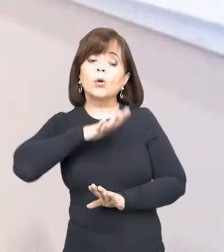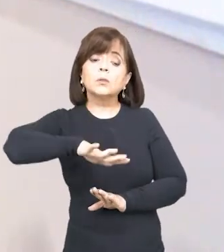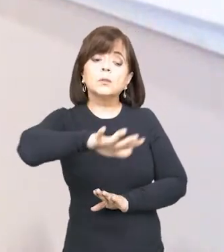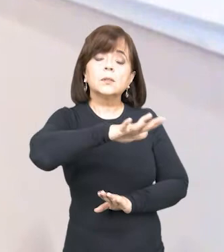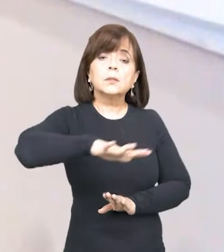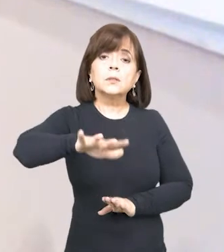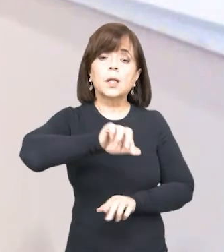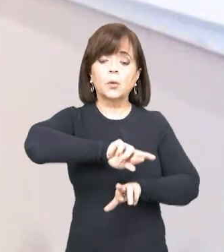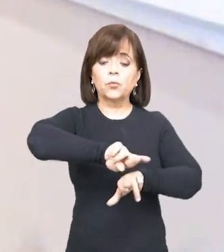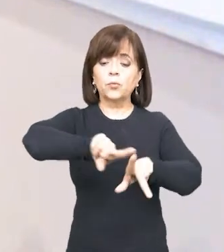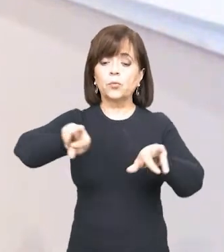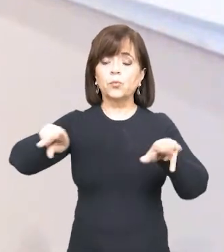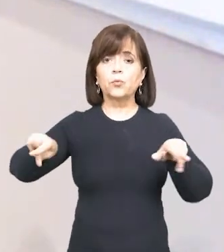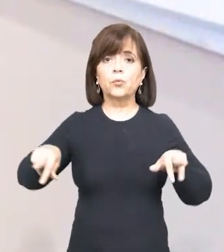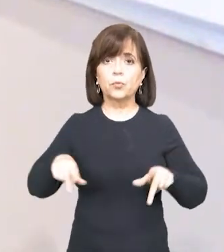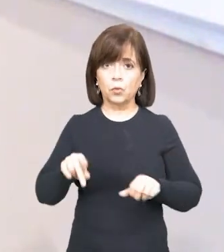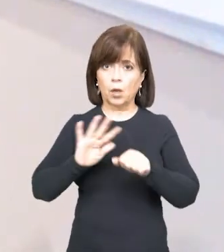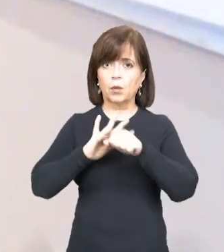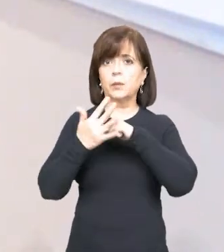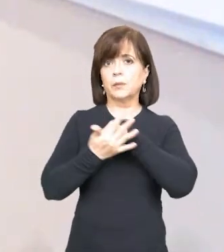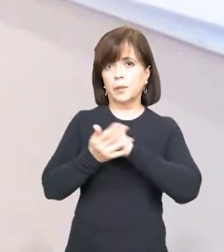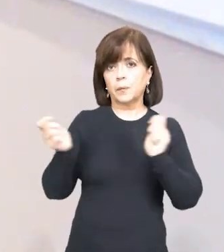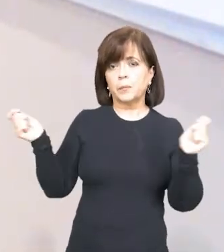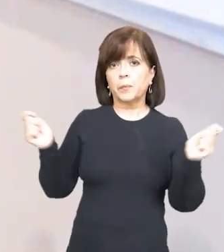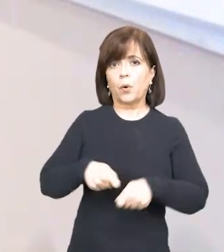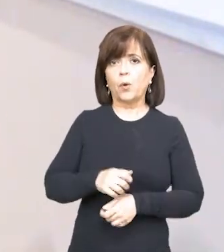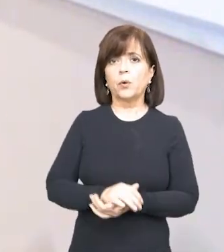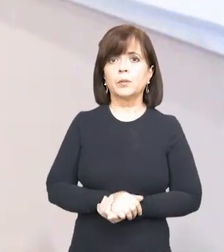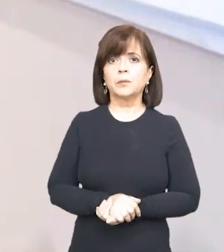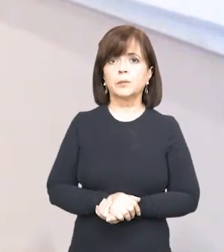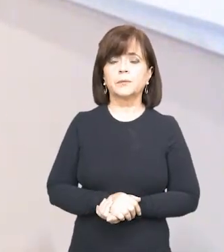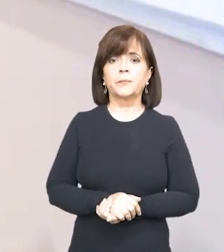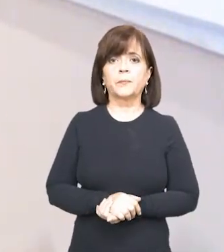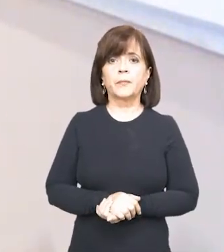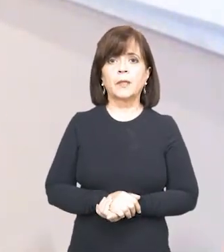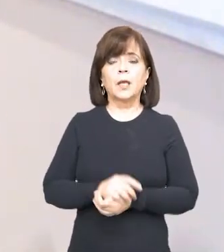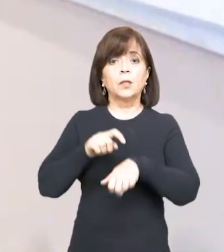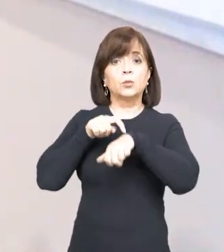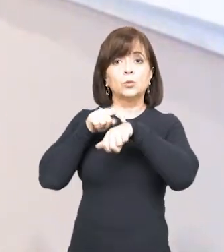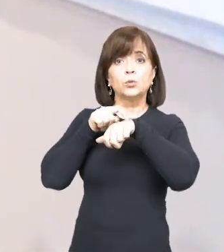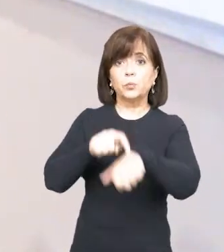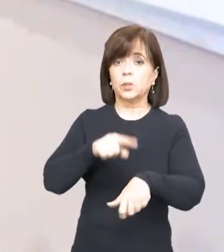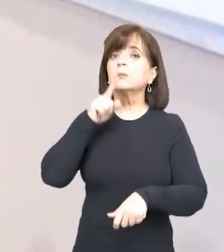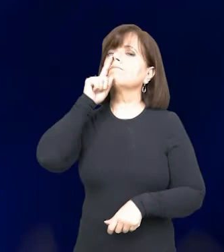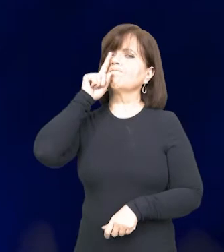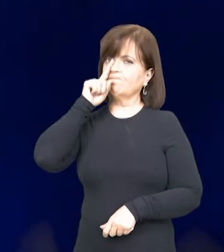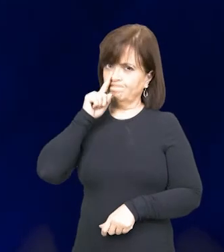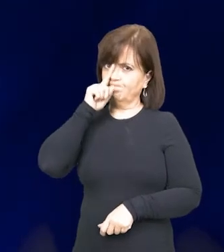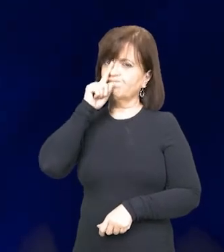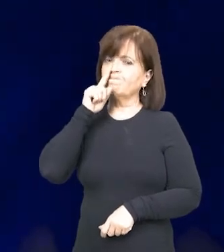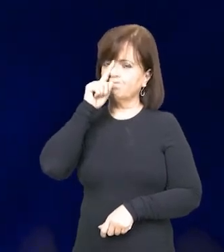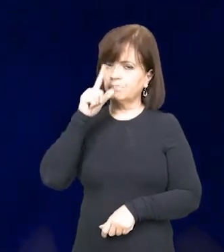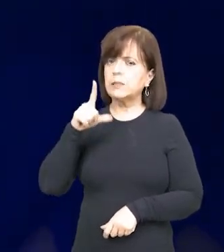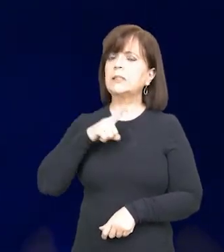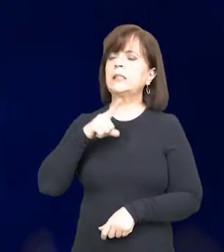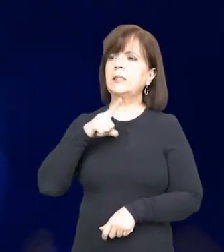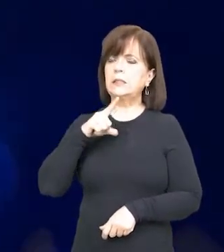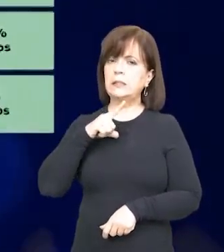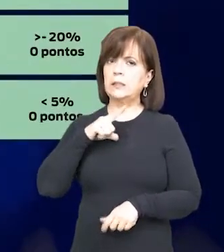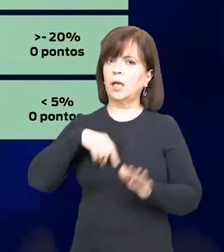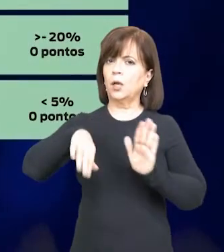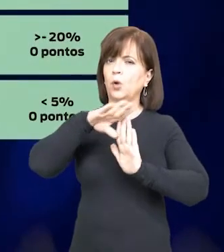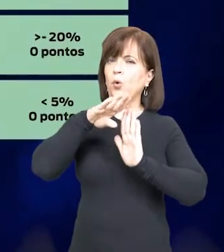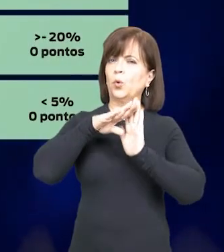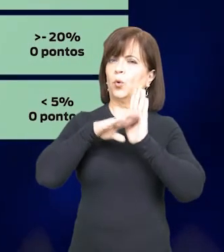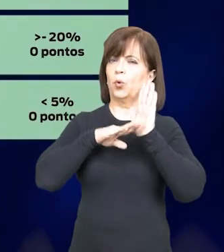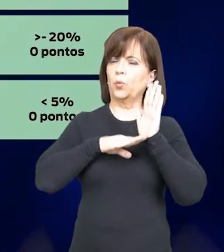né, nos diversos cenários epidemiológicos, né, nas situações de risco previstas no plano